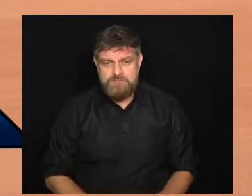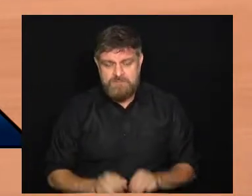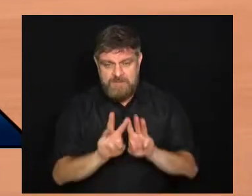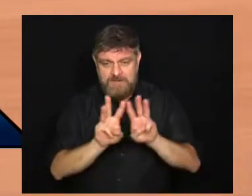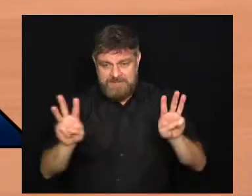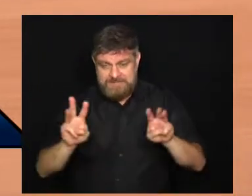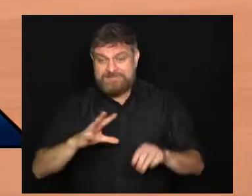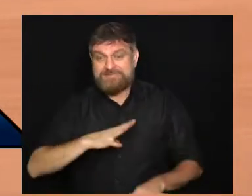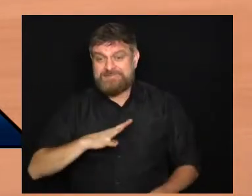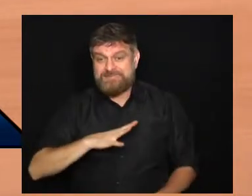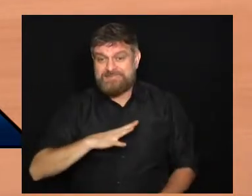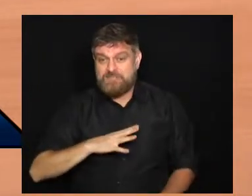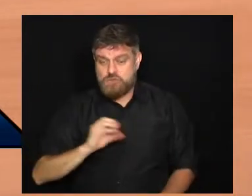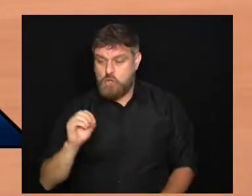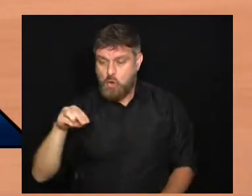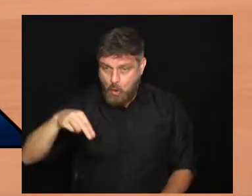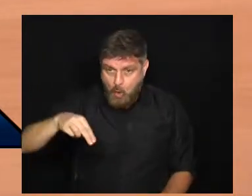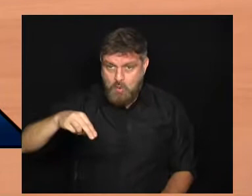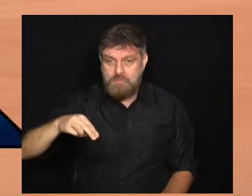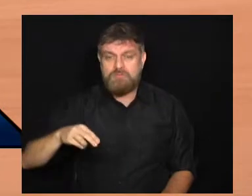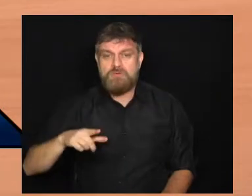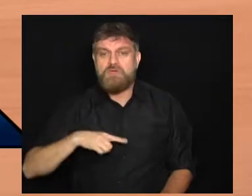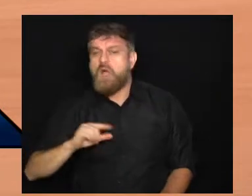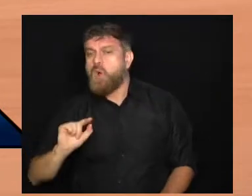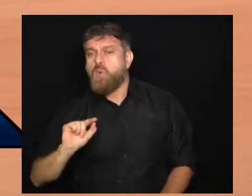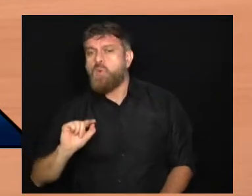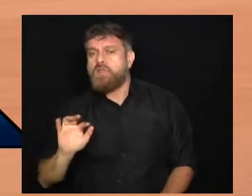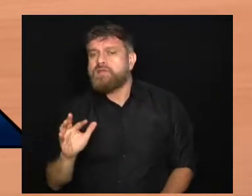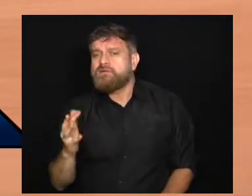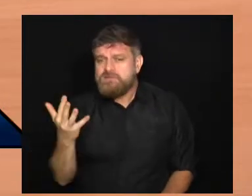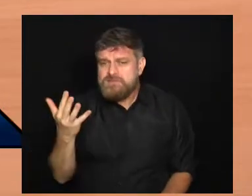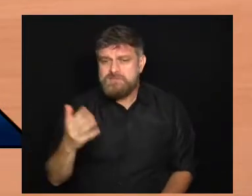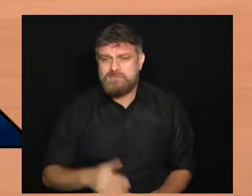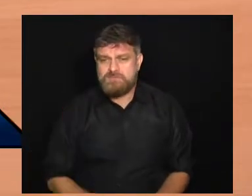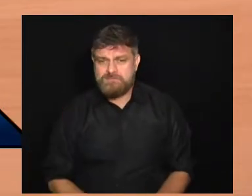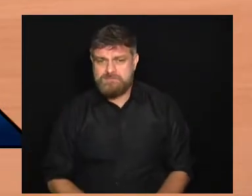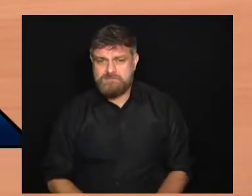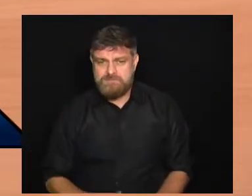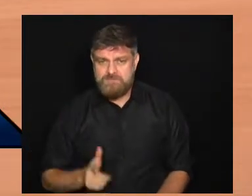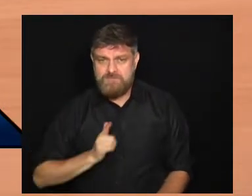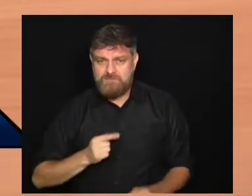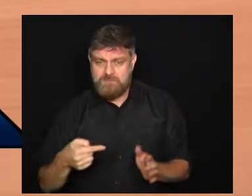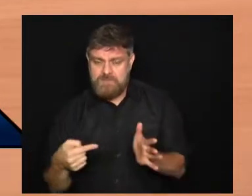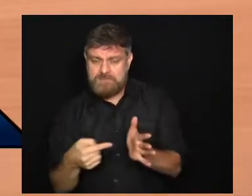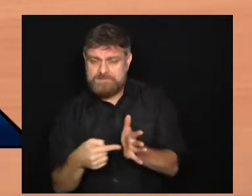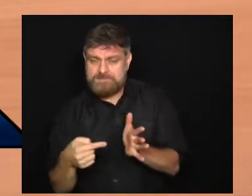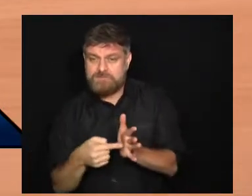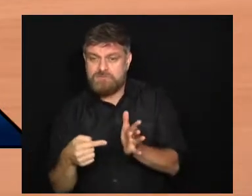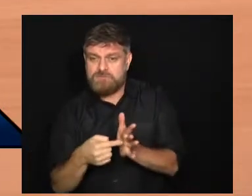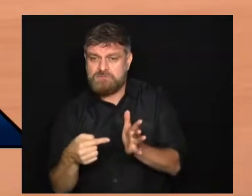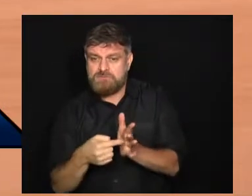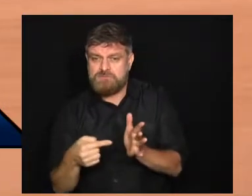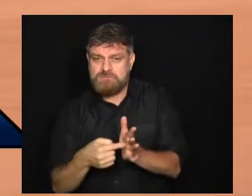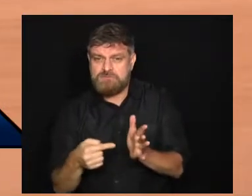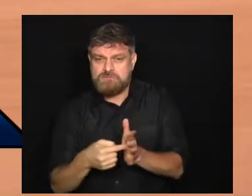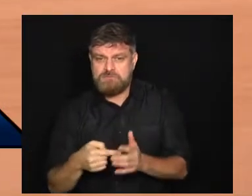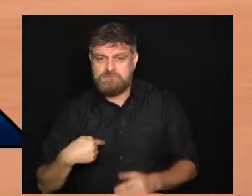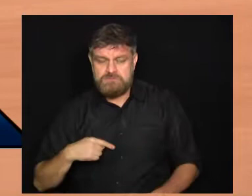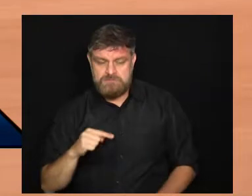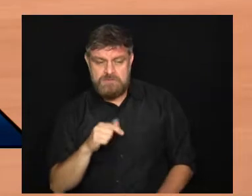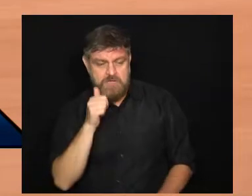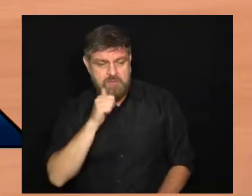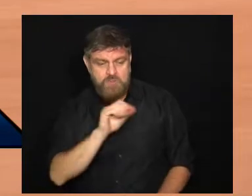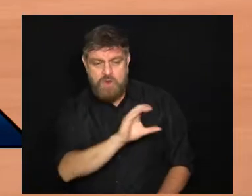On, Campinas, né, que foi o fato de que a denúncia, né, que surgiu de que a